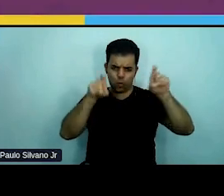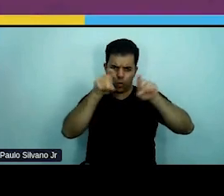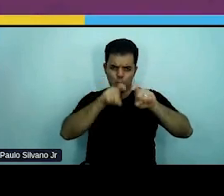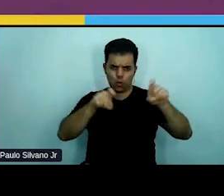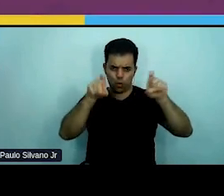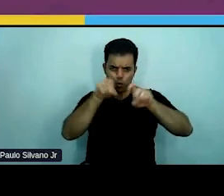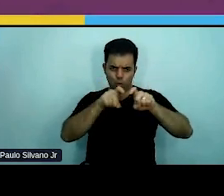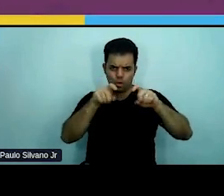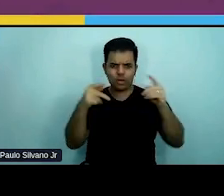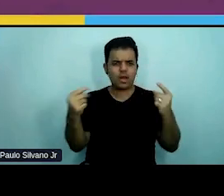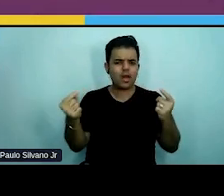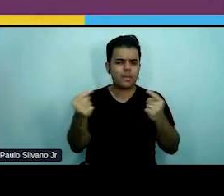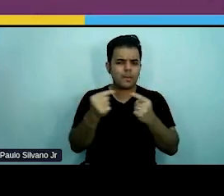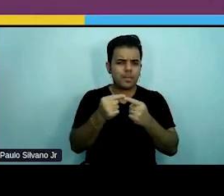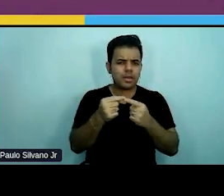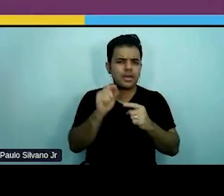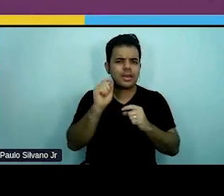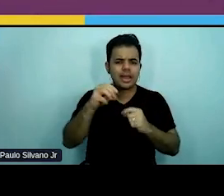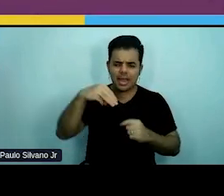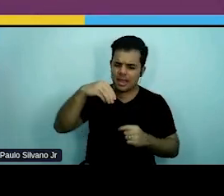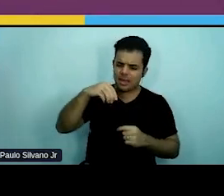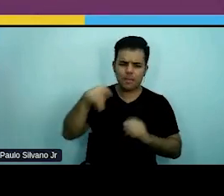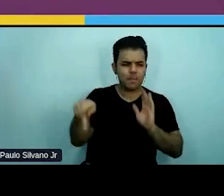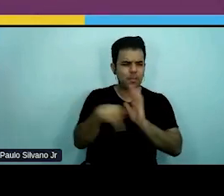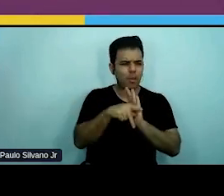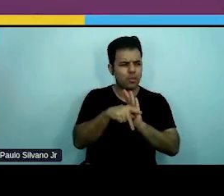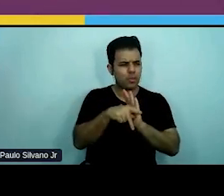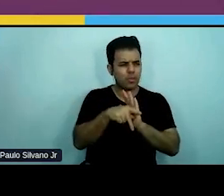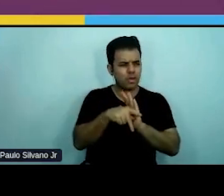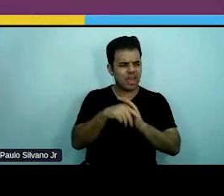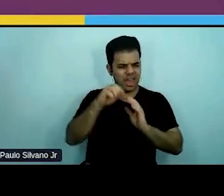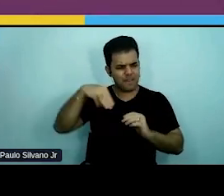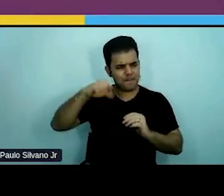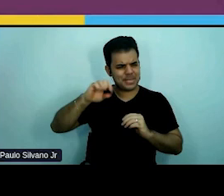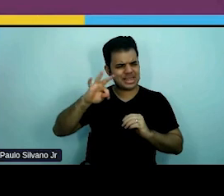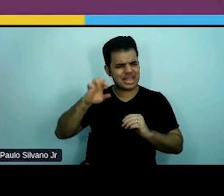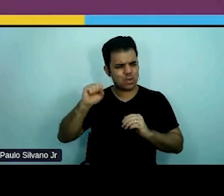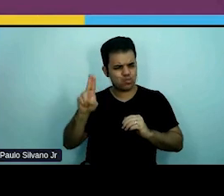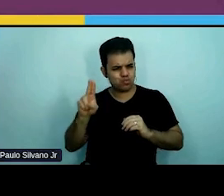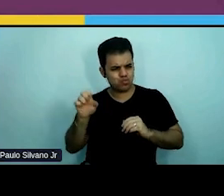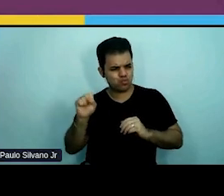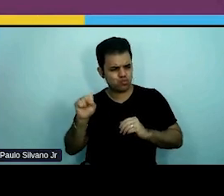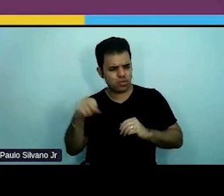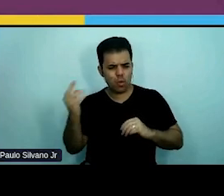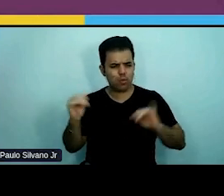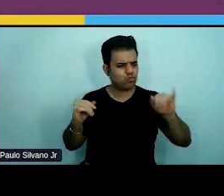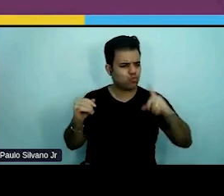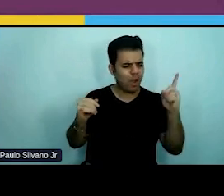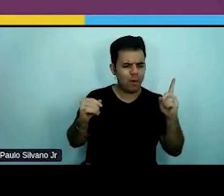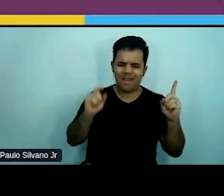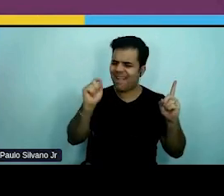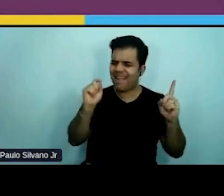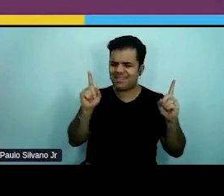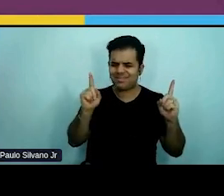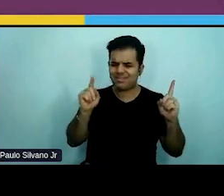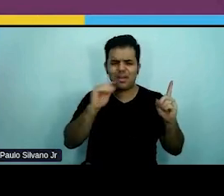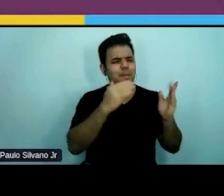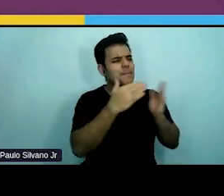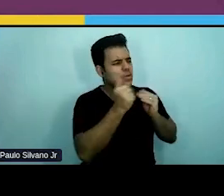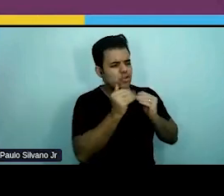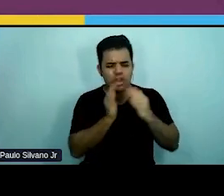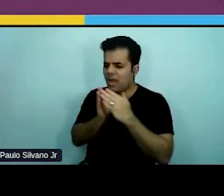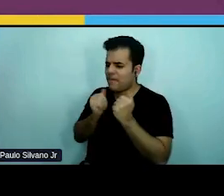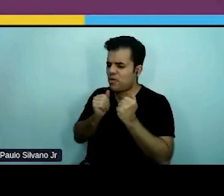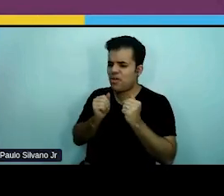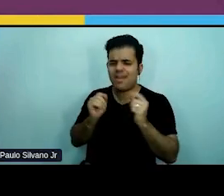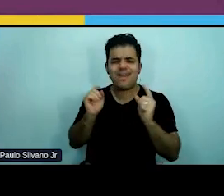citado aí nessa sentença, ele pertence ao Mateus ou ele pertence ao João? Um outro exemplo, tá,